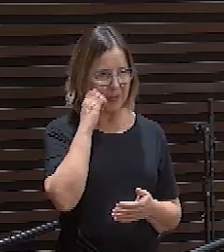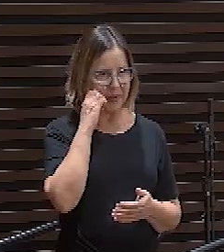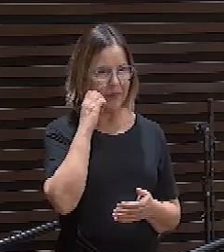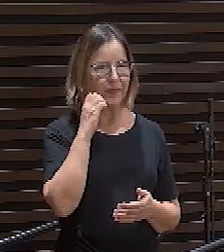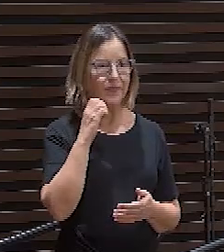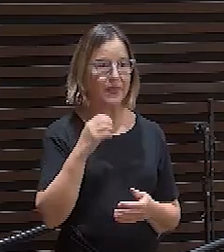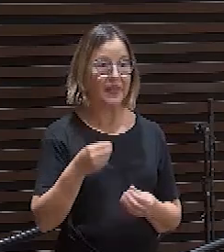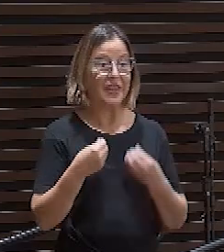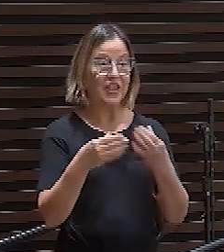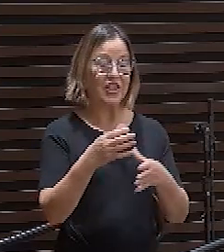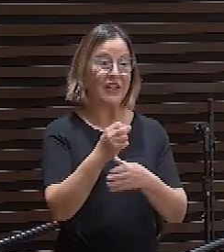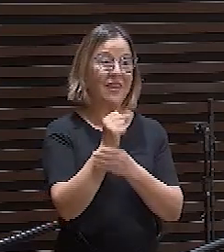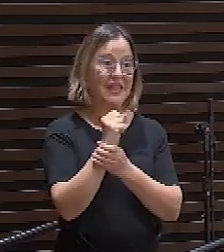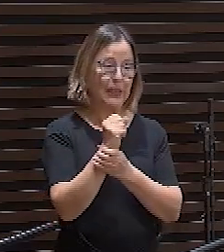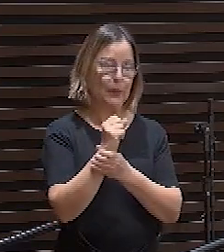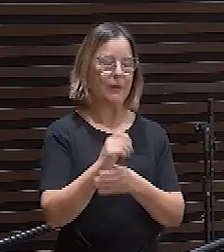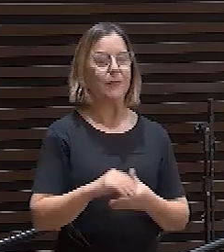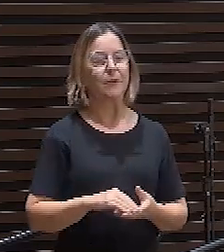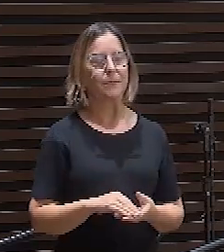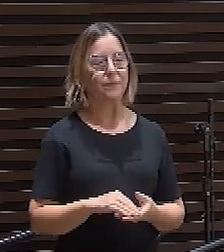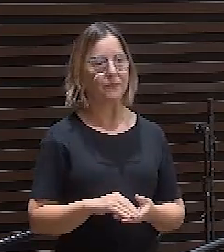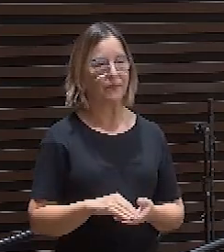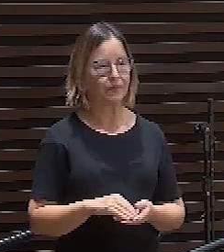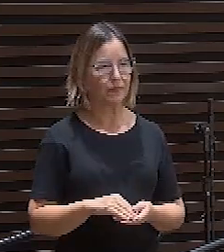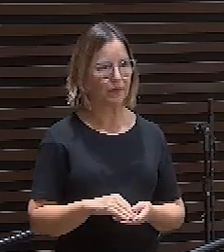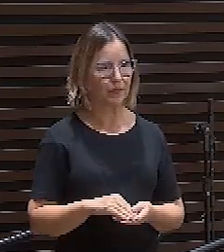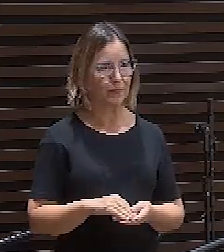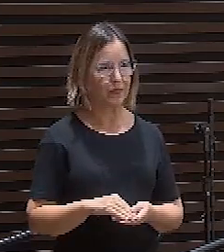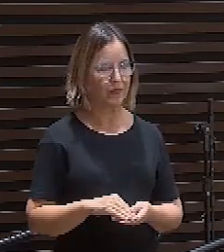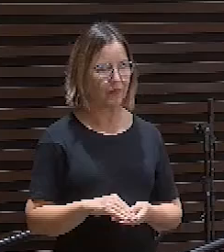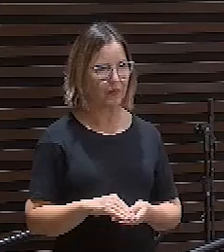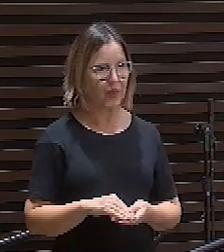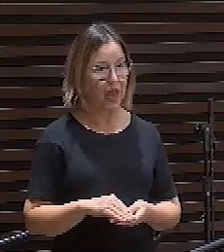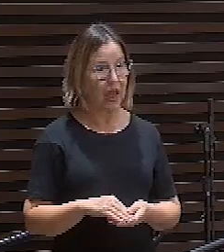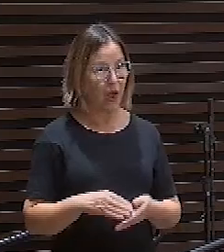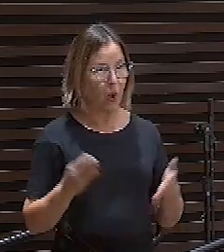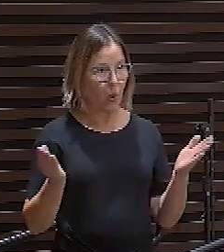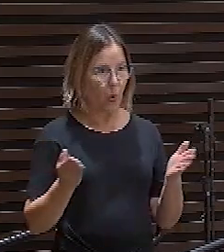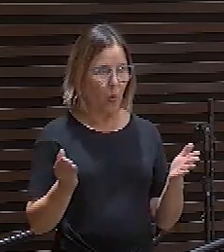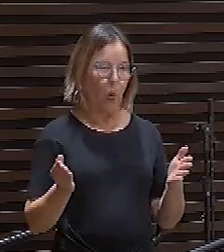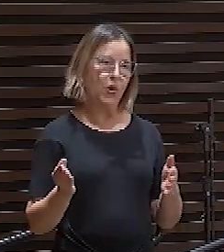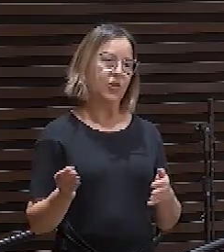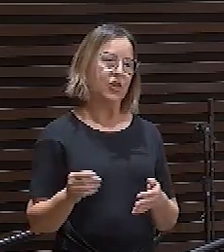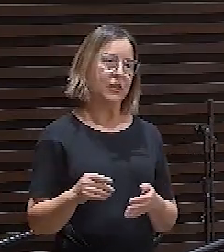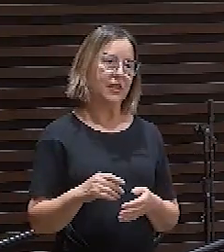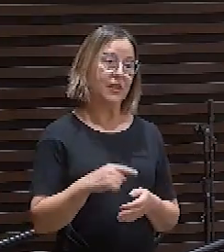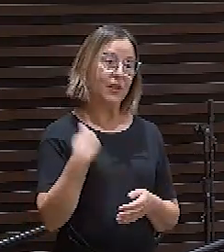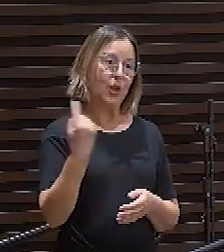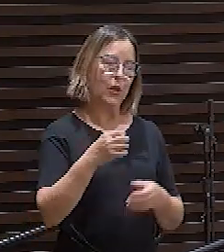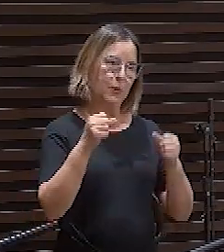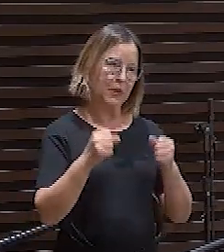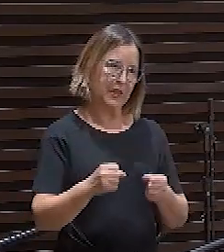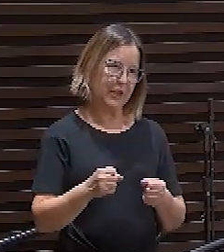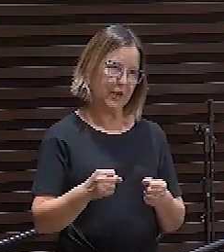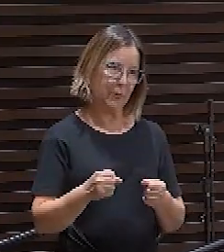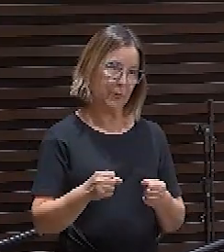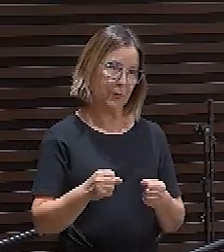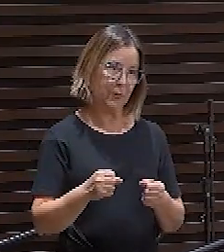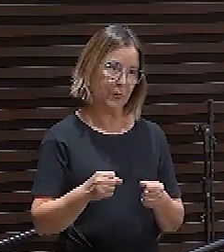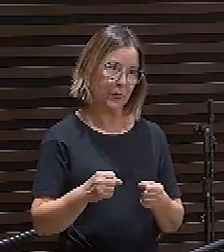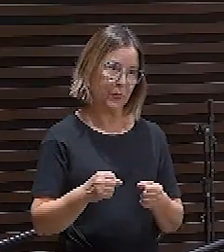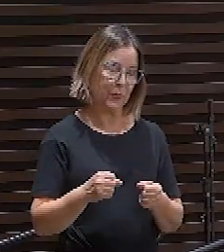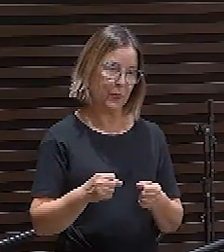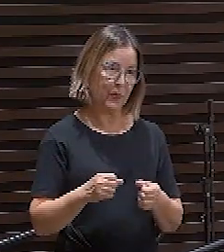modernos, isso não significa necessariamente bens materiais. Hoje nós podemos deixar um outro tipo